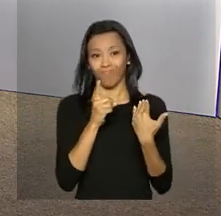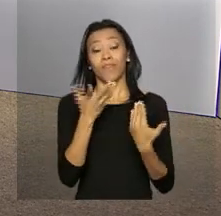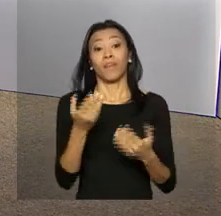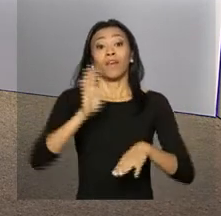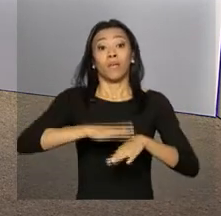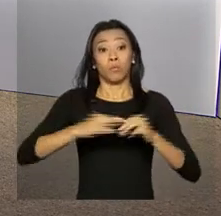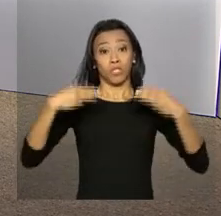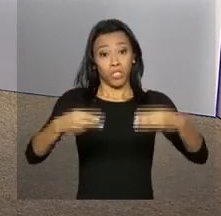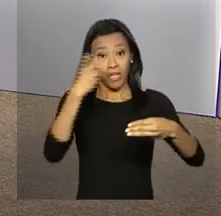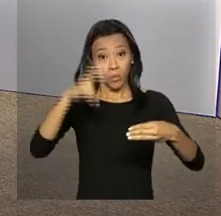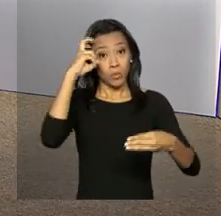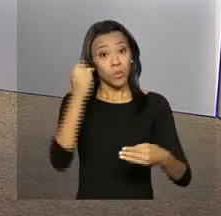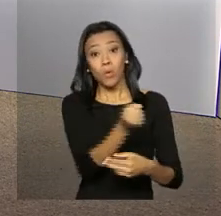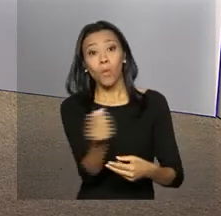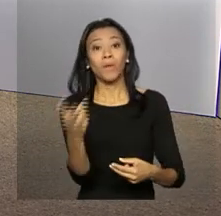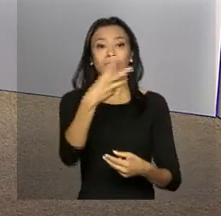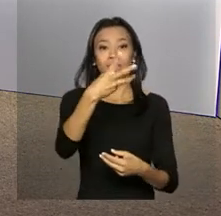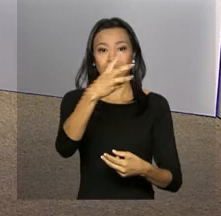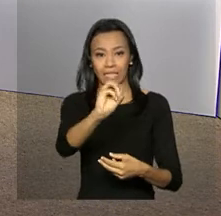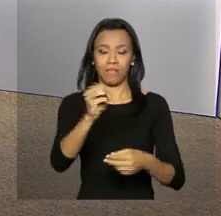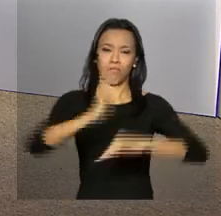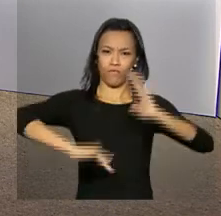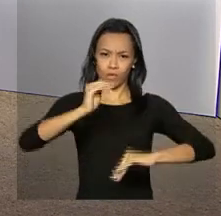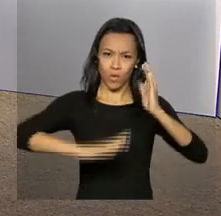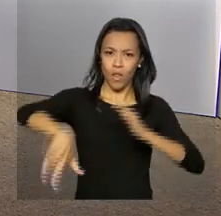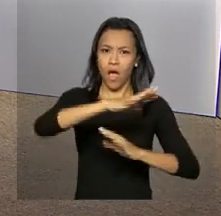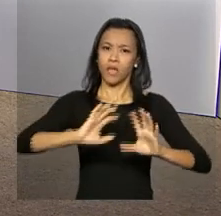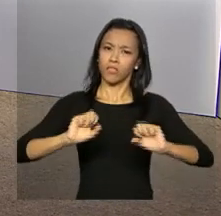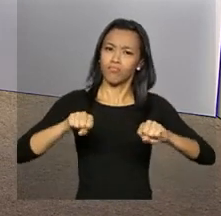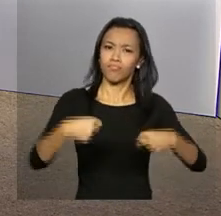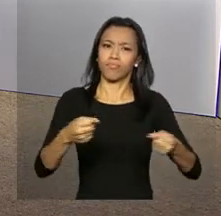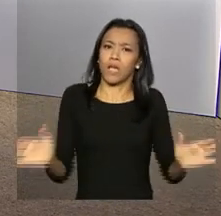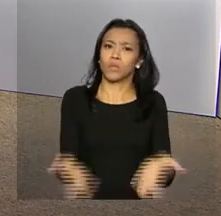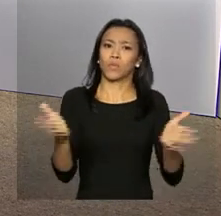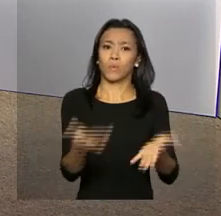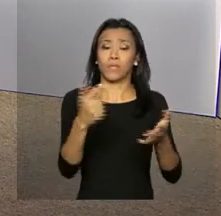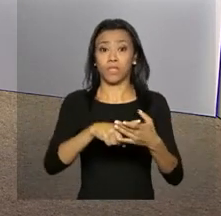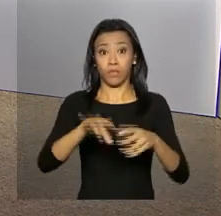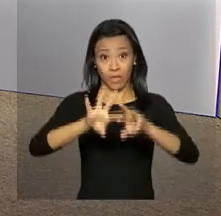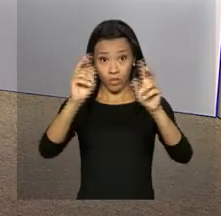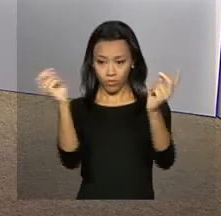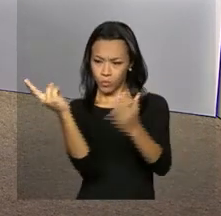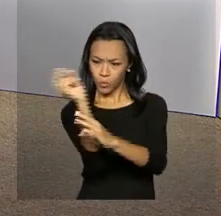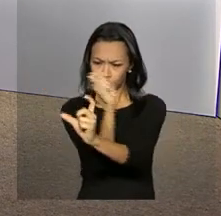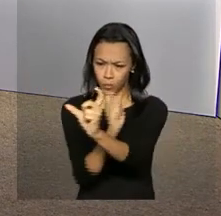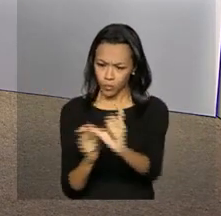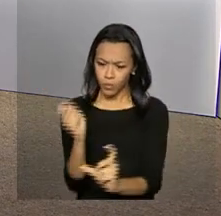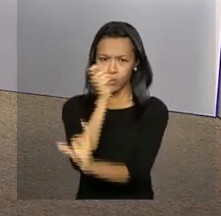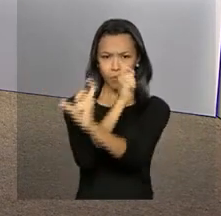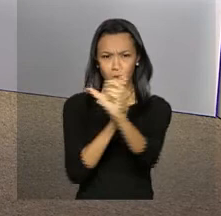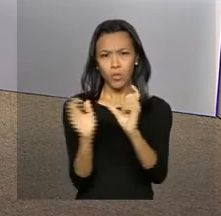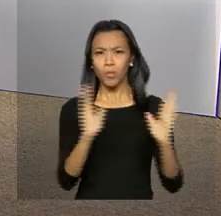são cerca de 30 profissionais mobilizados, principalmente no transporte das esculturas sacras missioneiras do